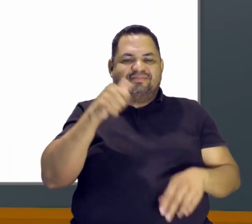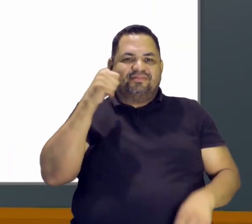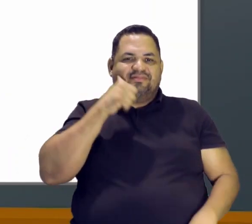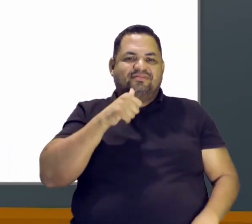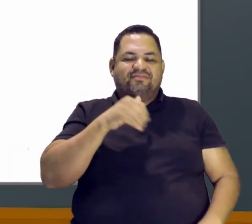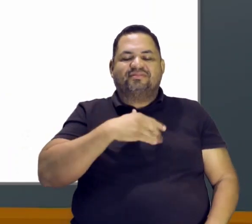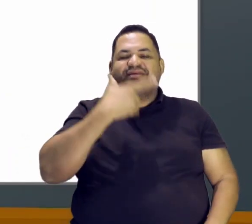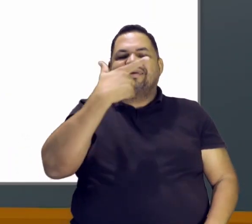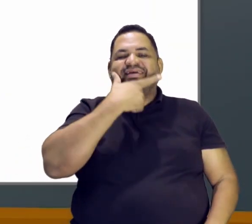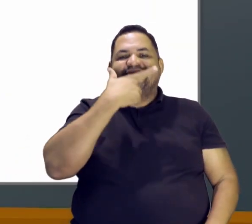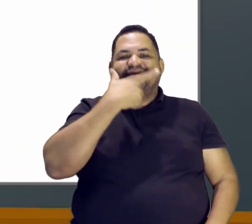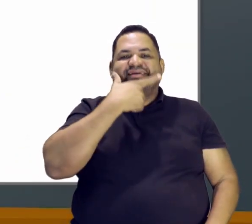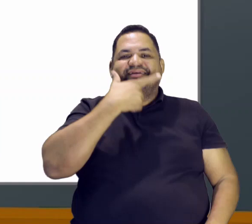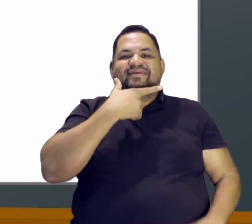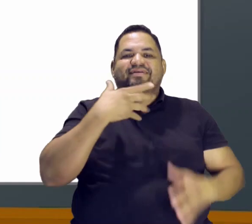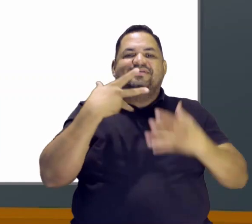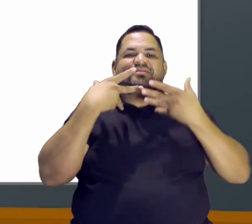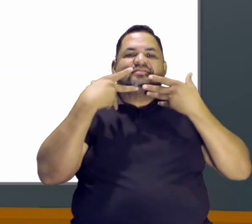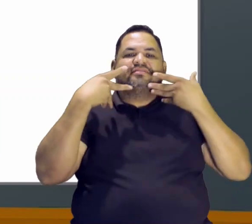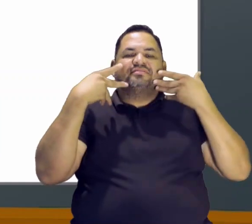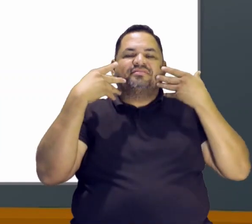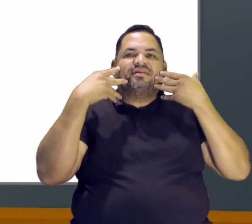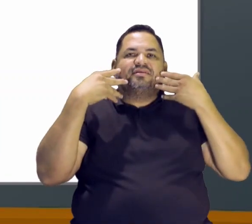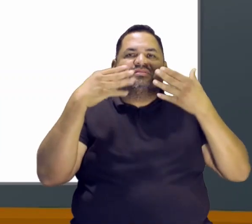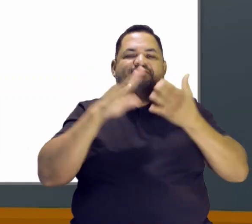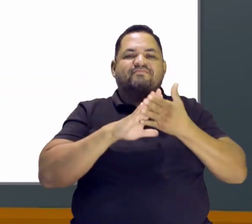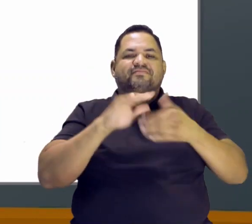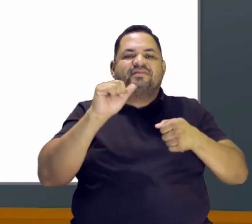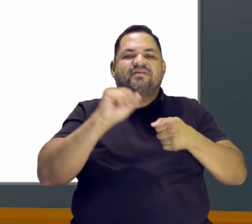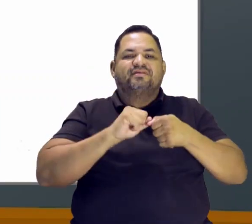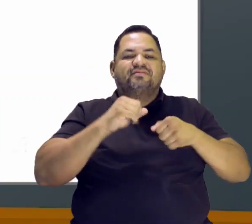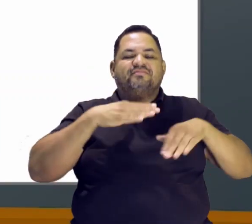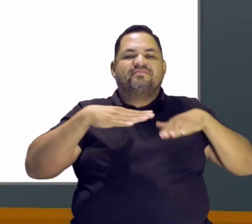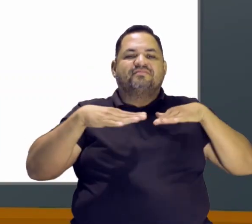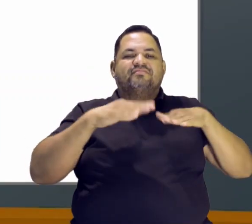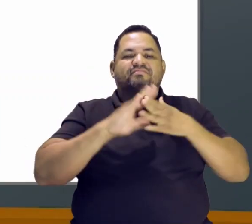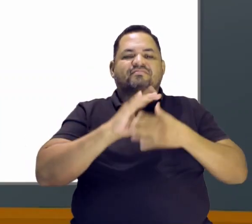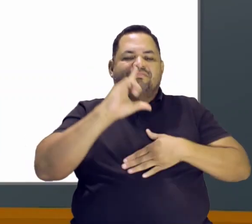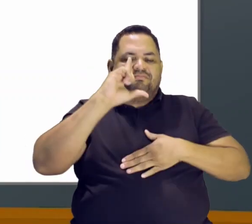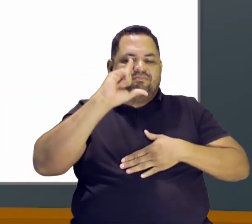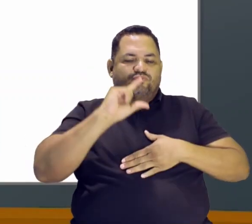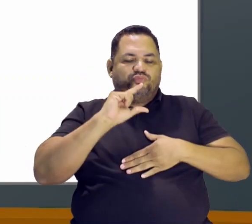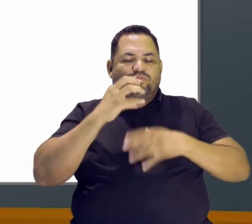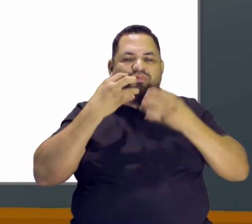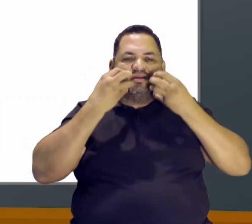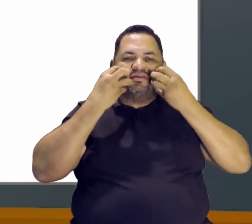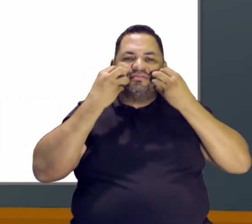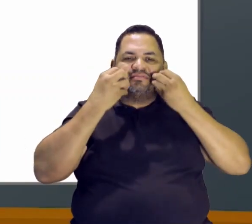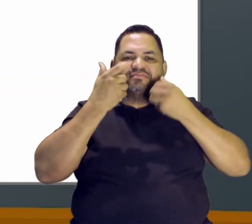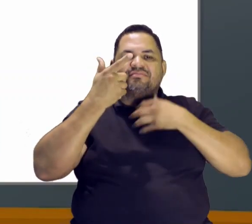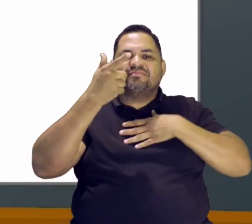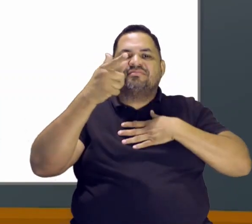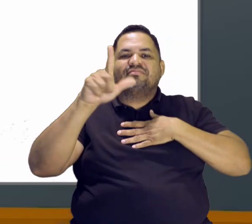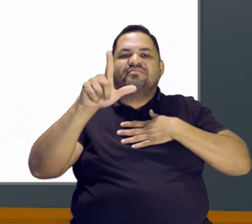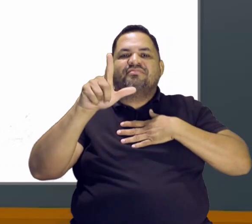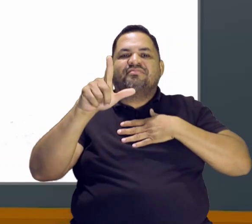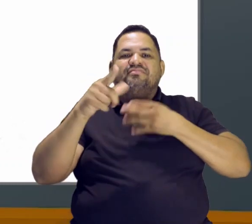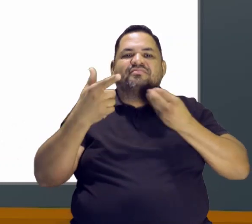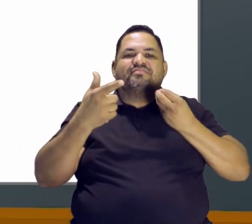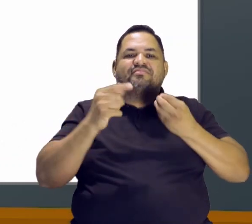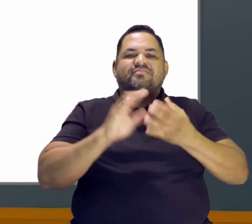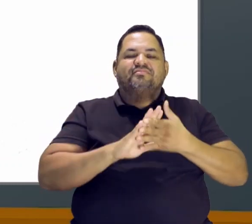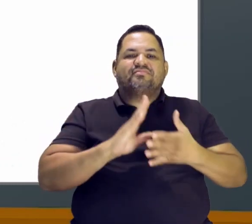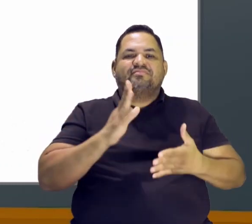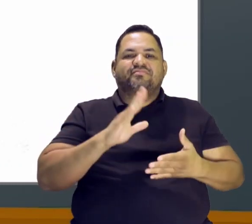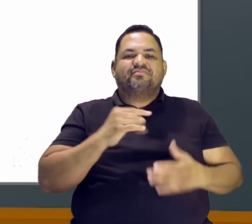acaba que você executa, movimenta menos músculos, né? Você consegue deixar, você manda uma